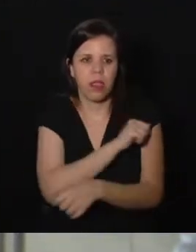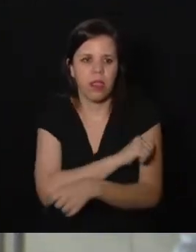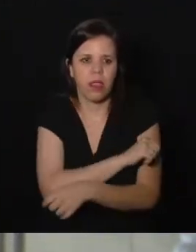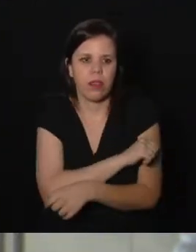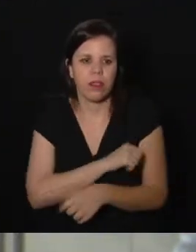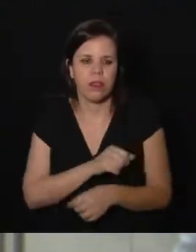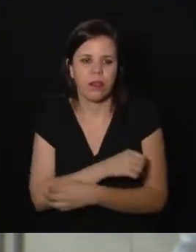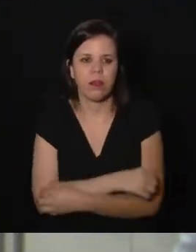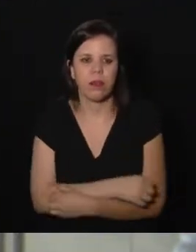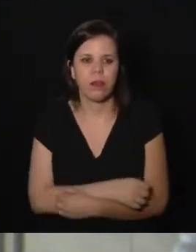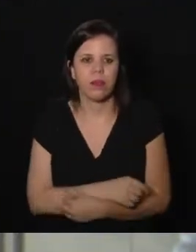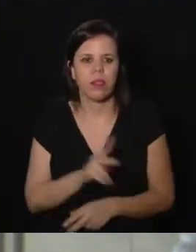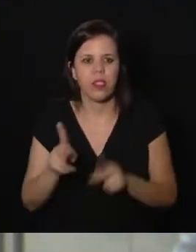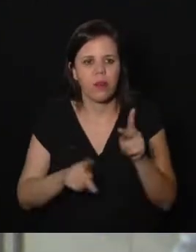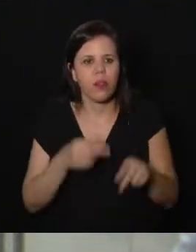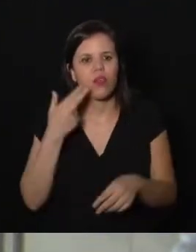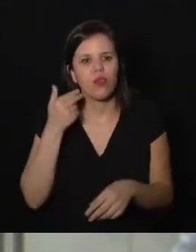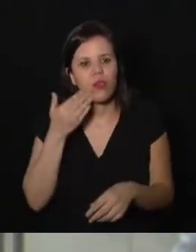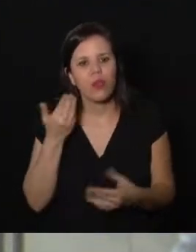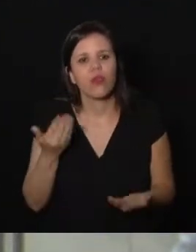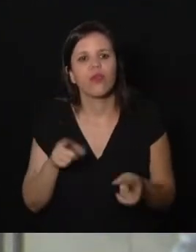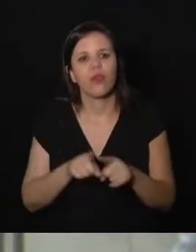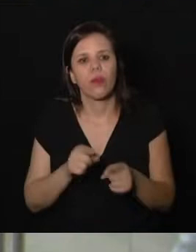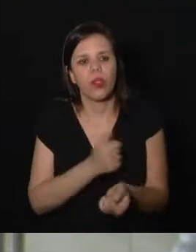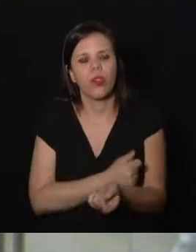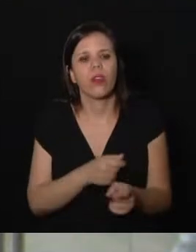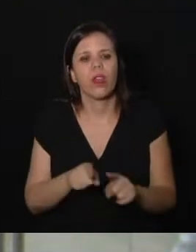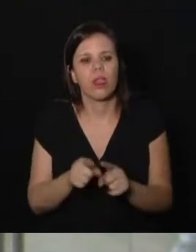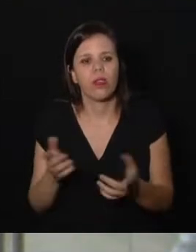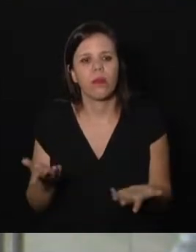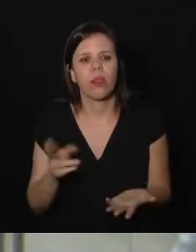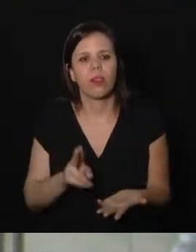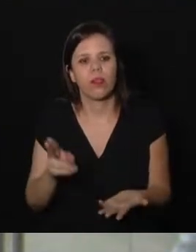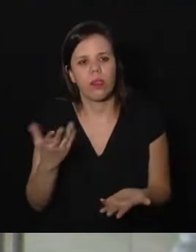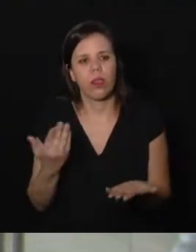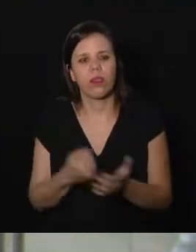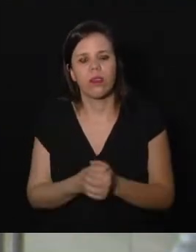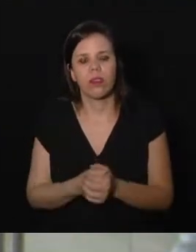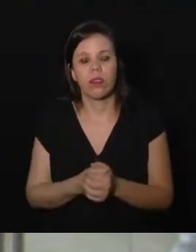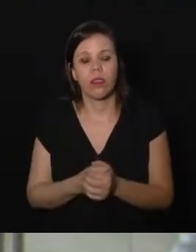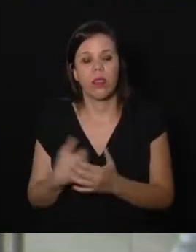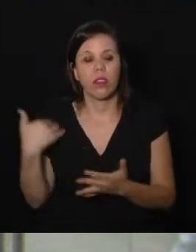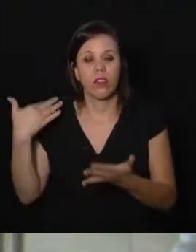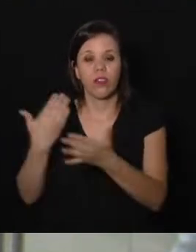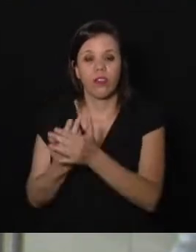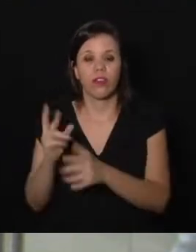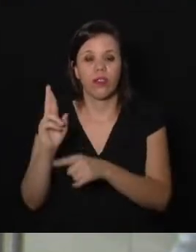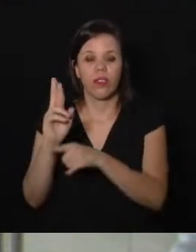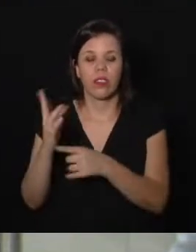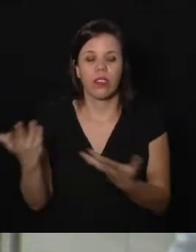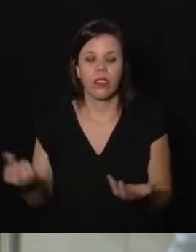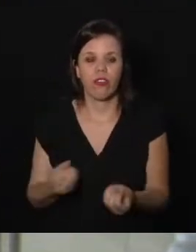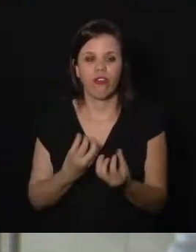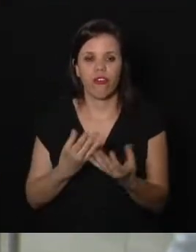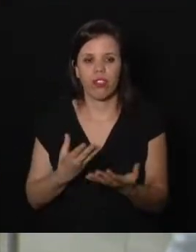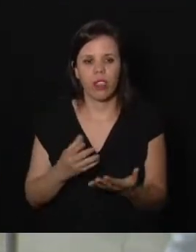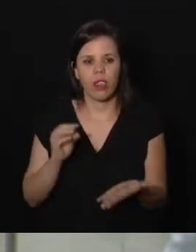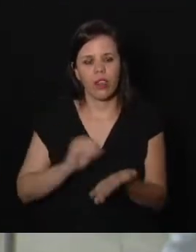enfermeiros, usuários. É uma referência já antiga. O problema é que chegam informações que